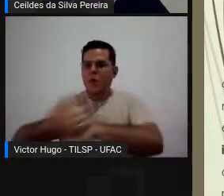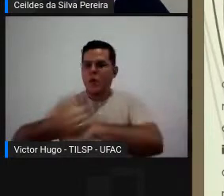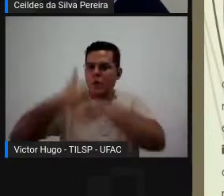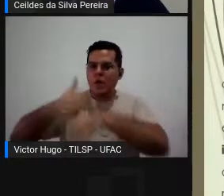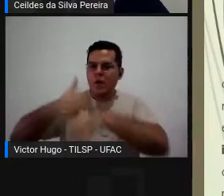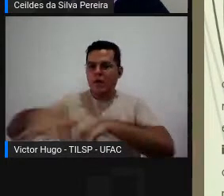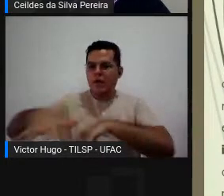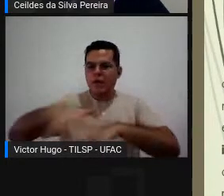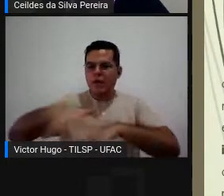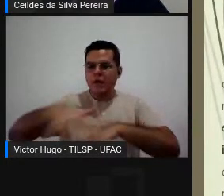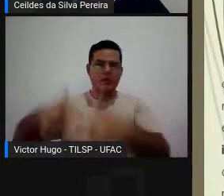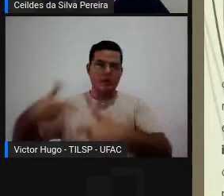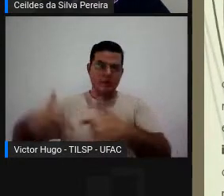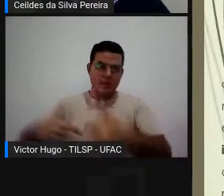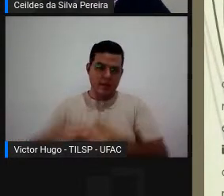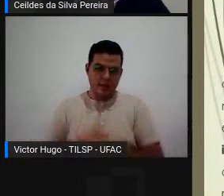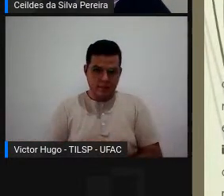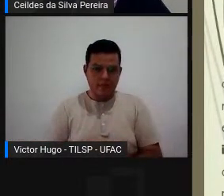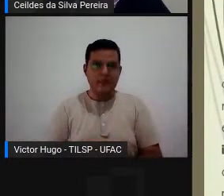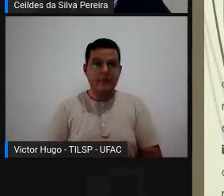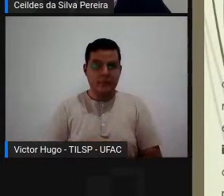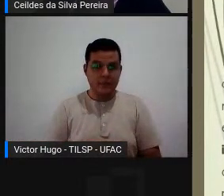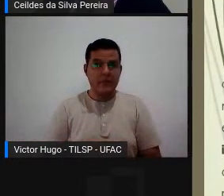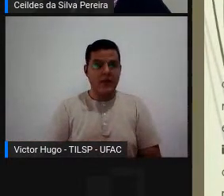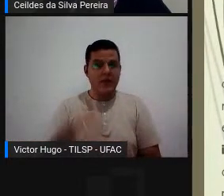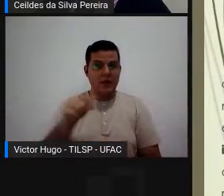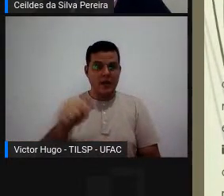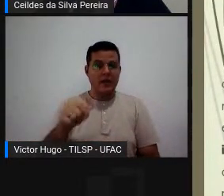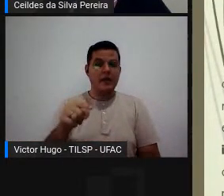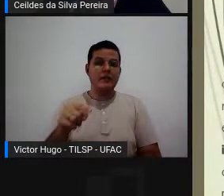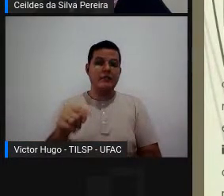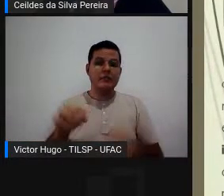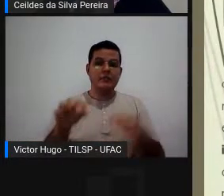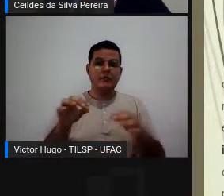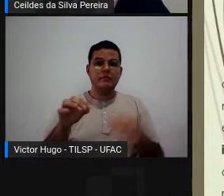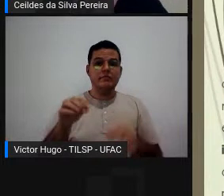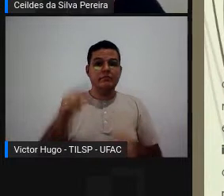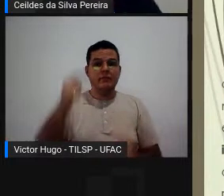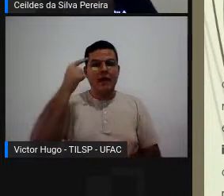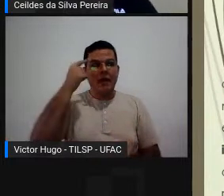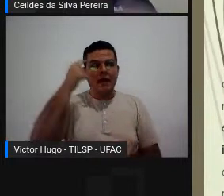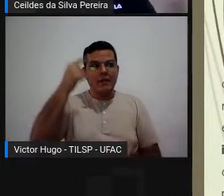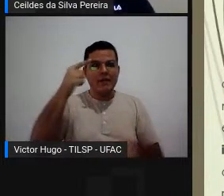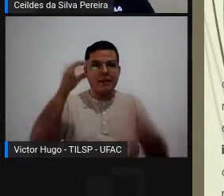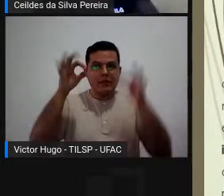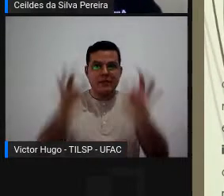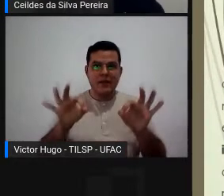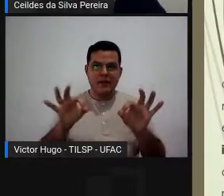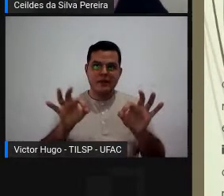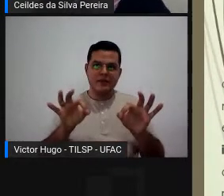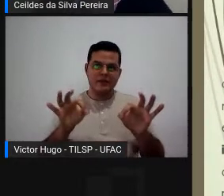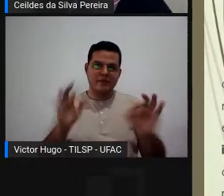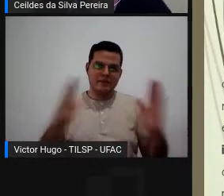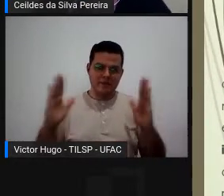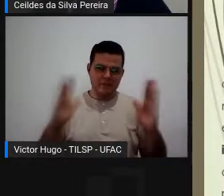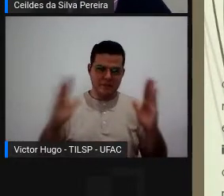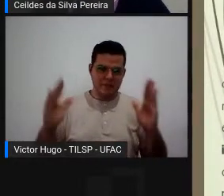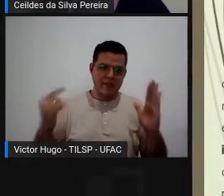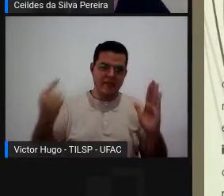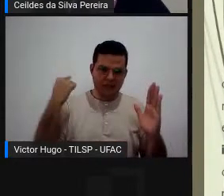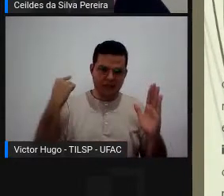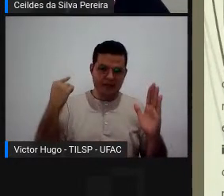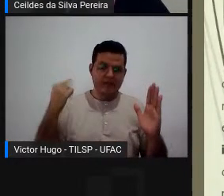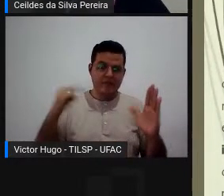um ideal à época. Era o discurso presente na época.